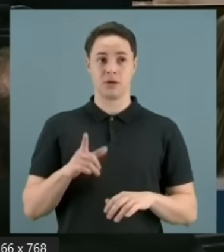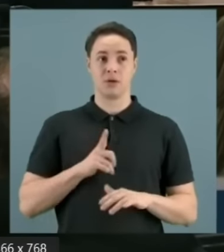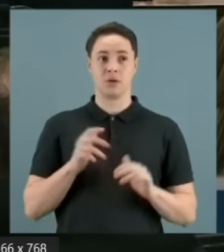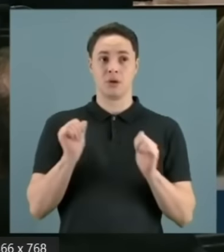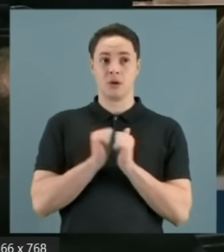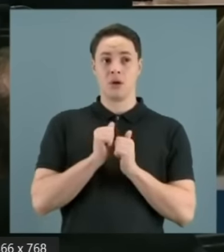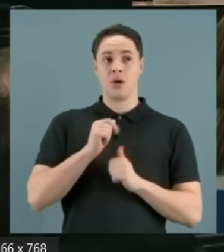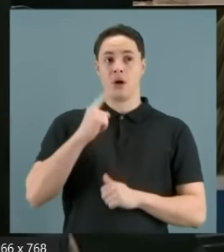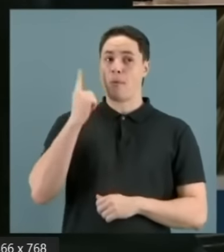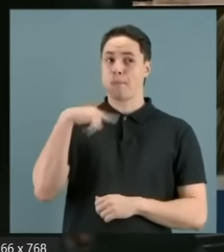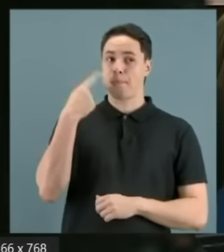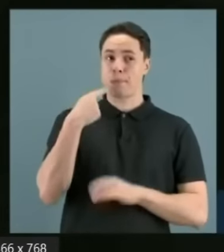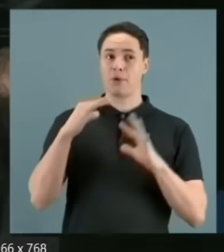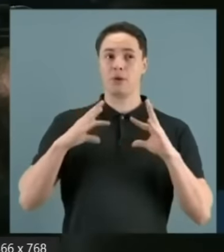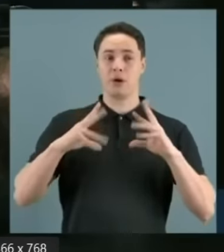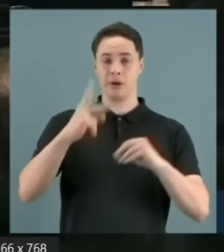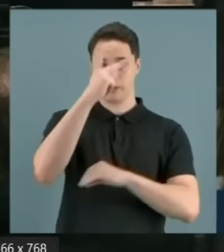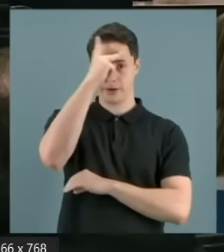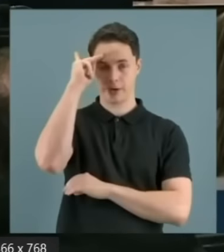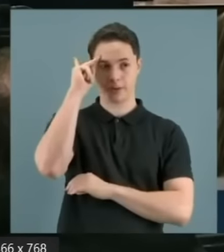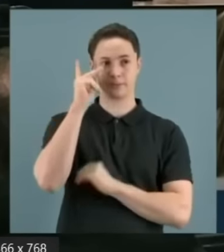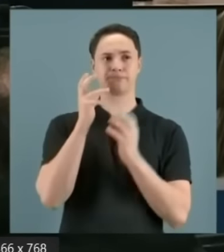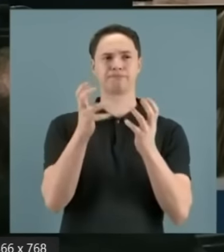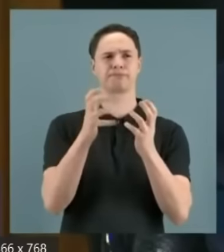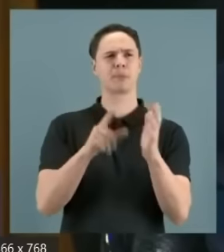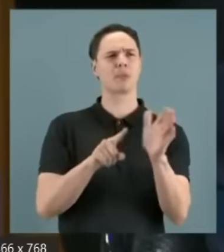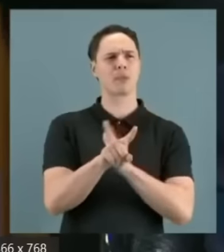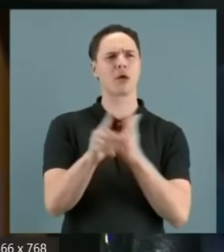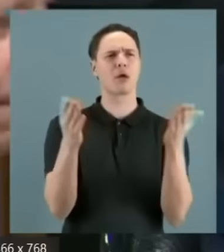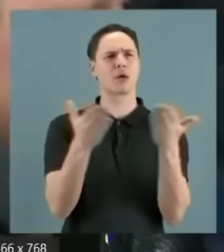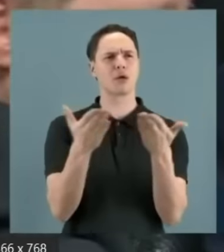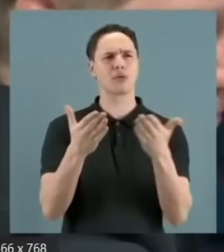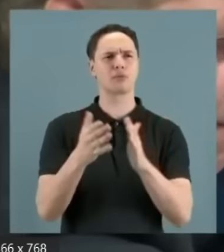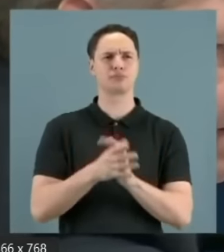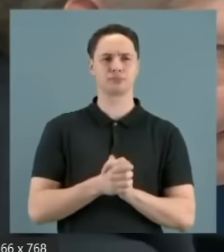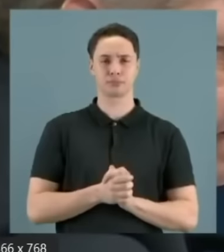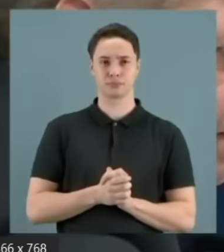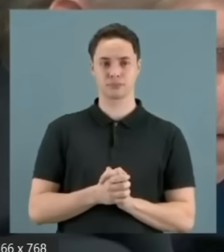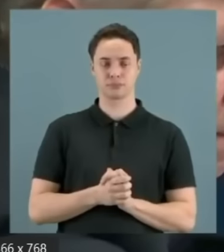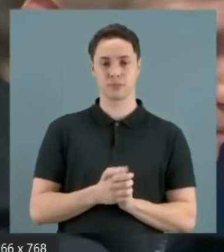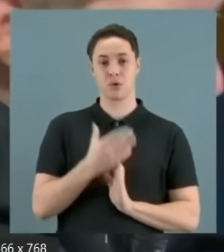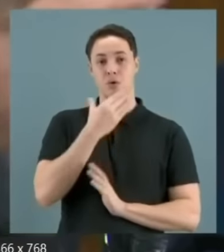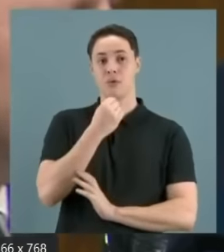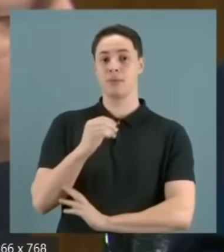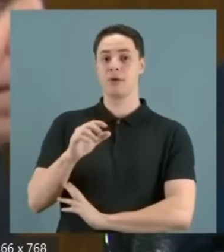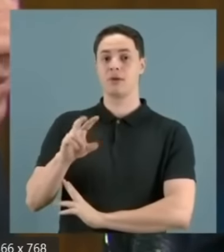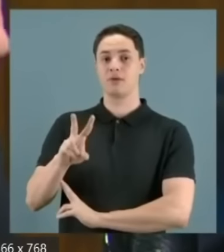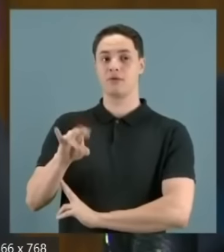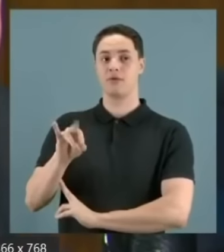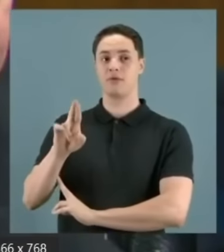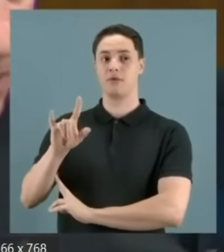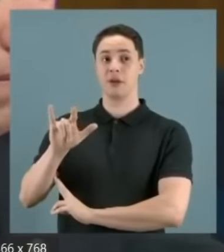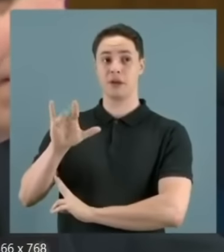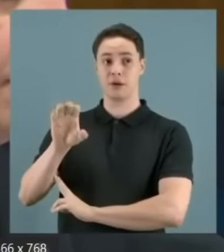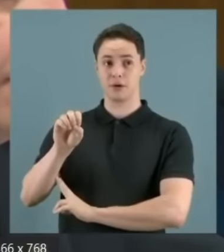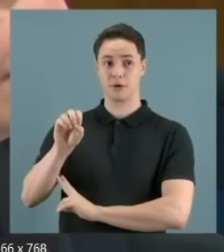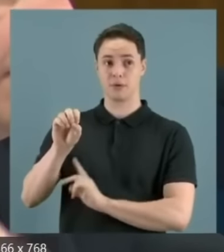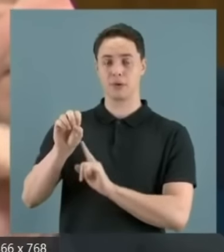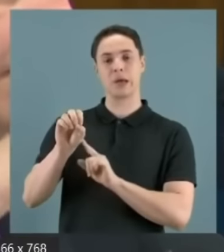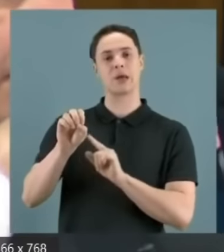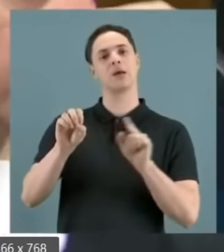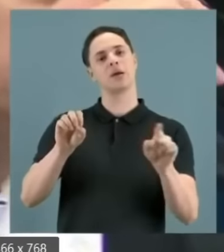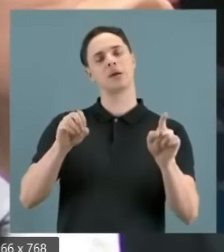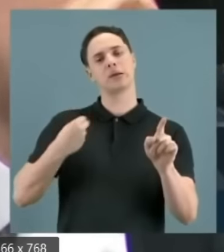presentes. Eu começaria perguntando ao senhor Virgílio, ele que tem uma